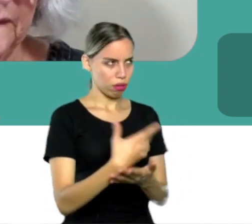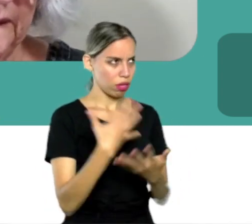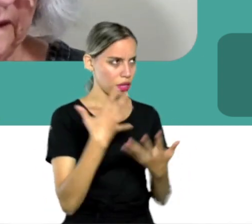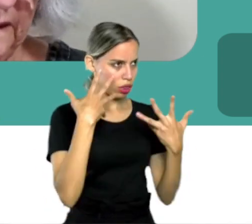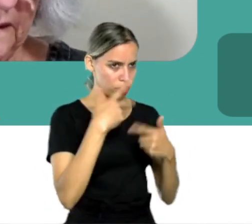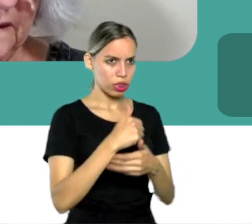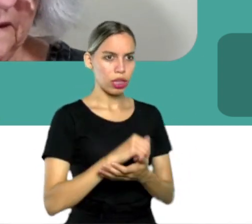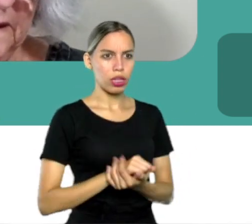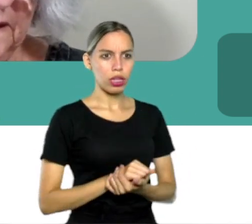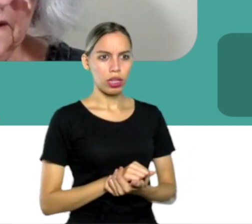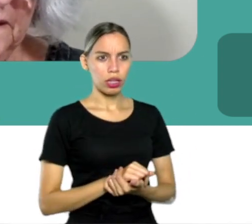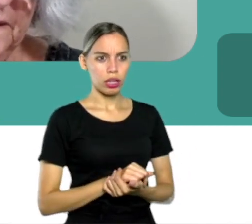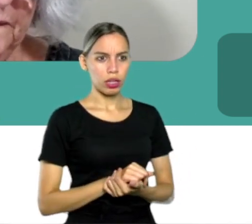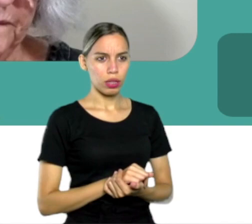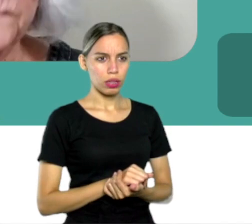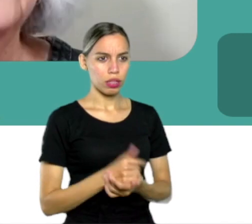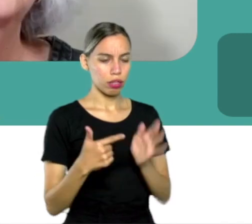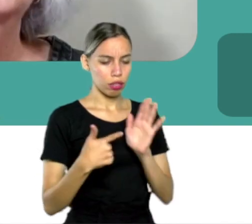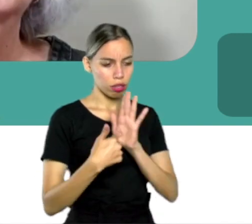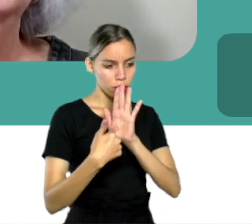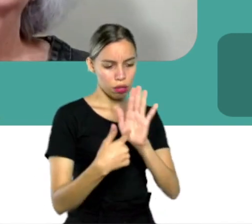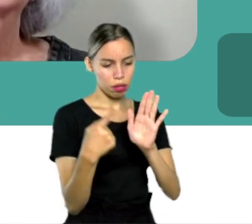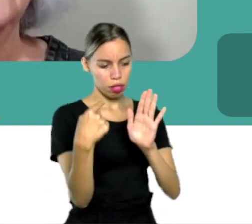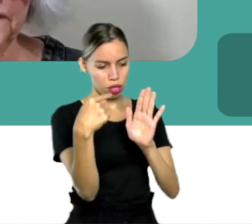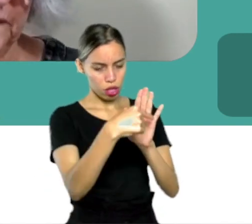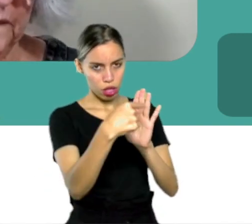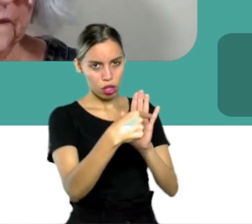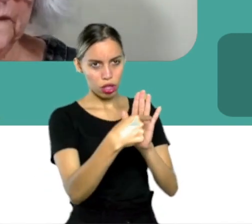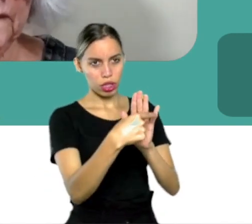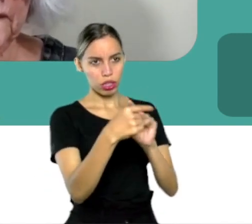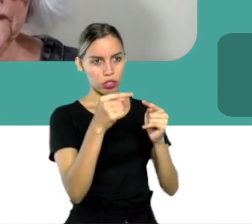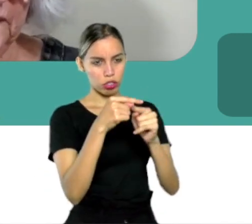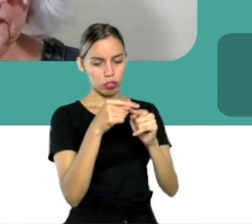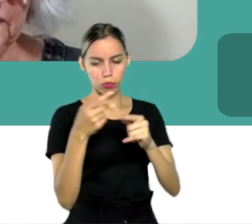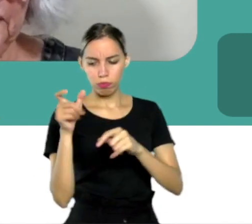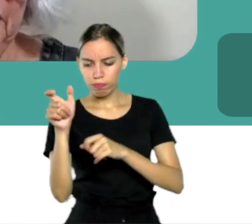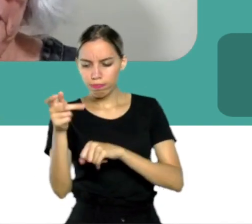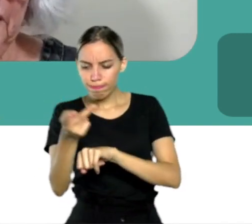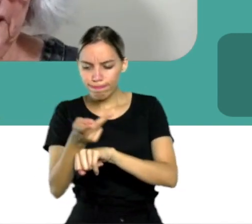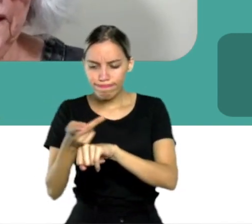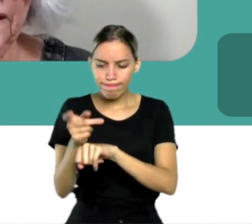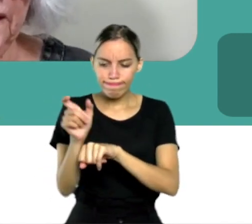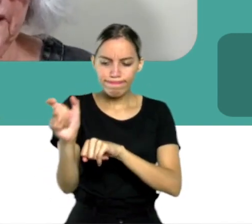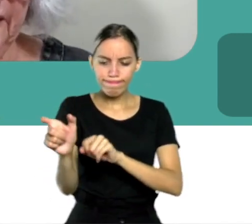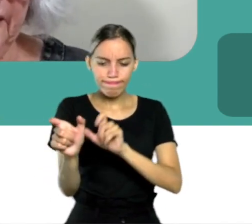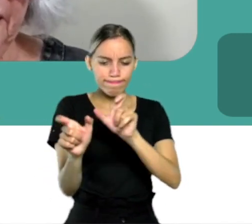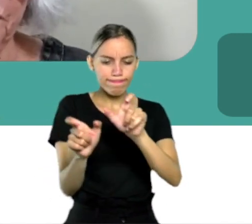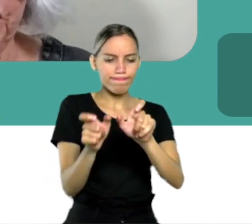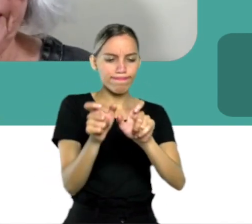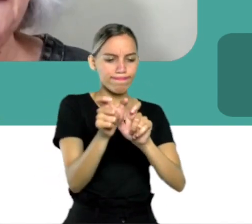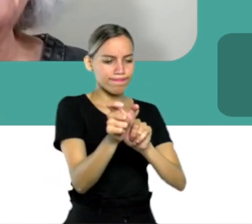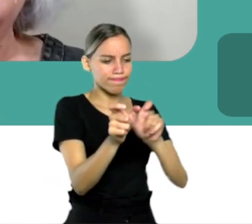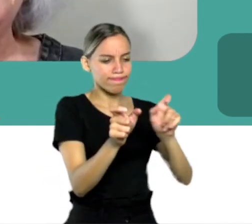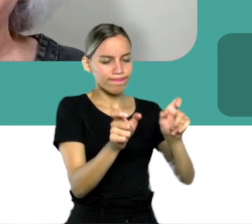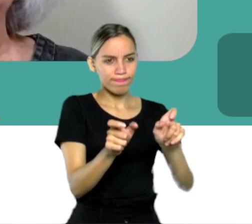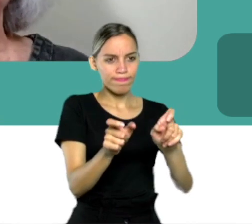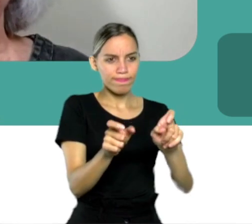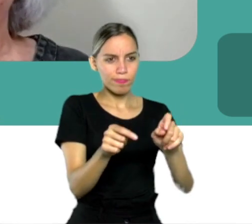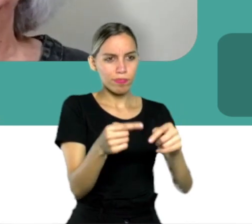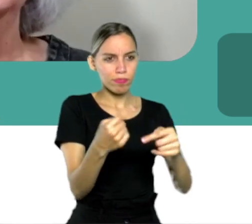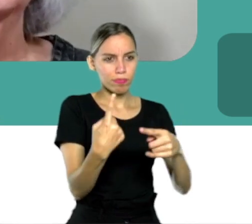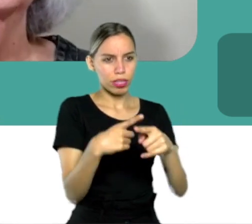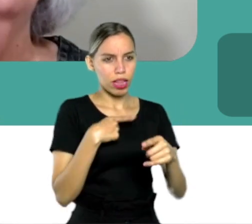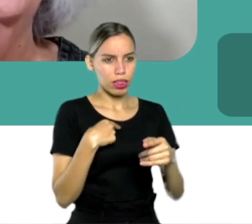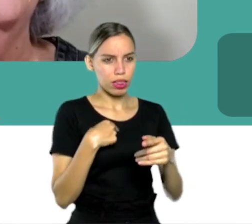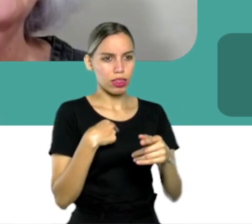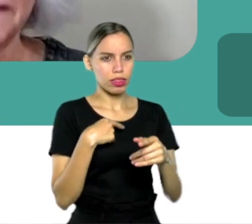ilustradora, que mostra bem esse trabalho de garimpo, né, esse trabalho que ela faz com colagem. De garimpar as